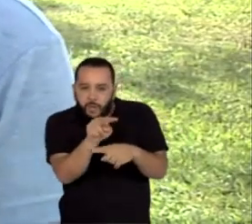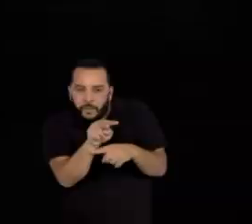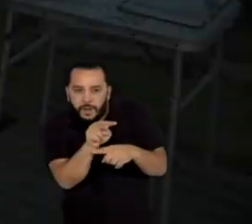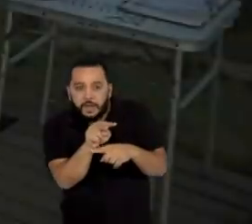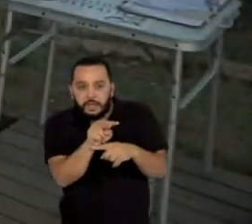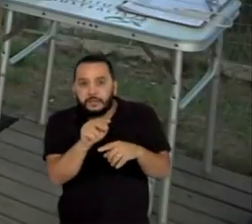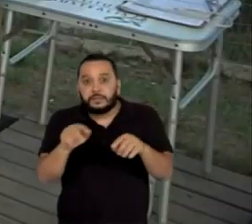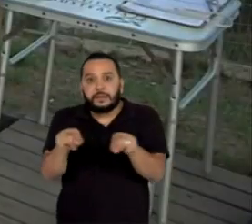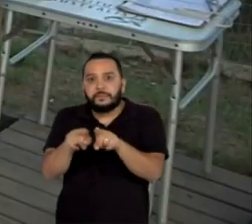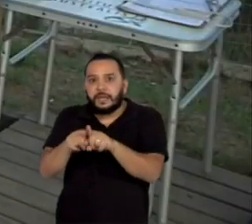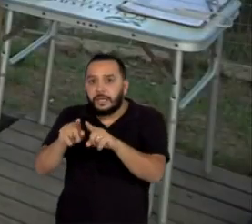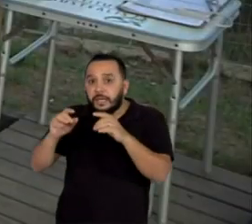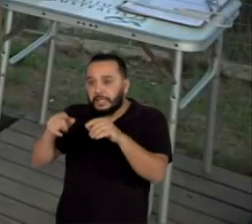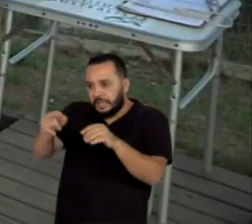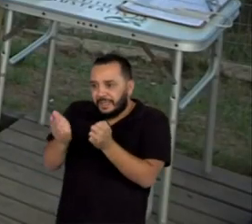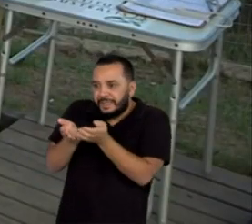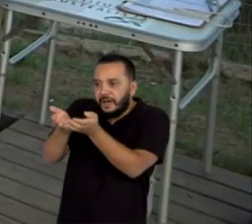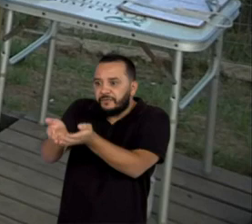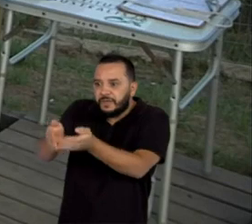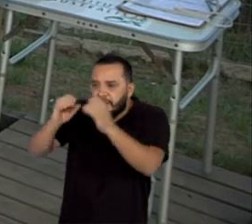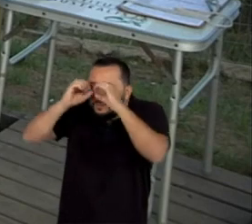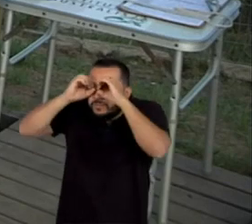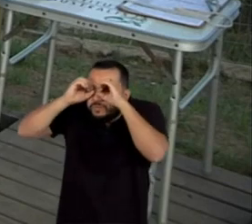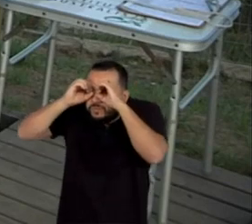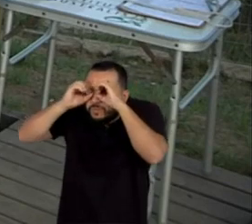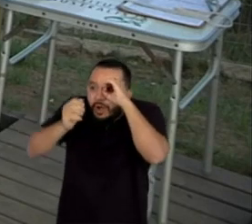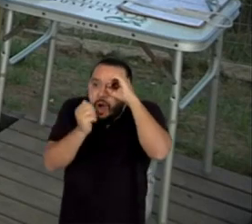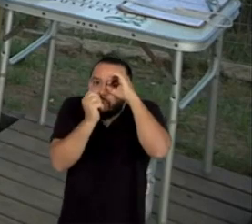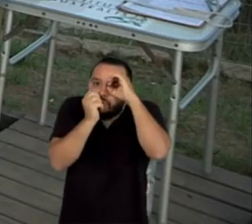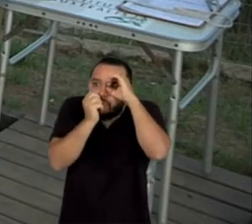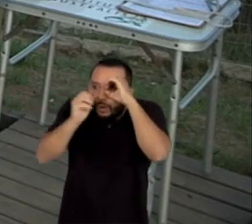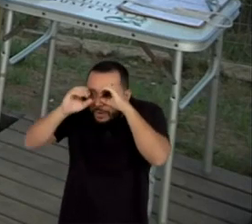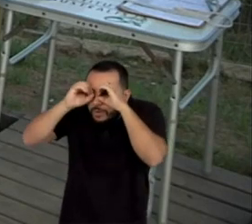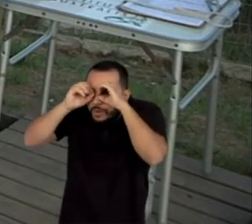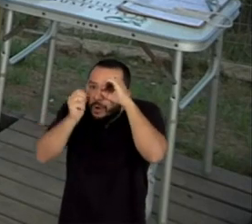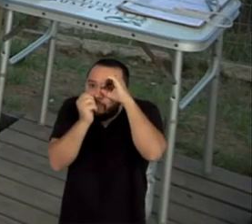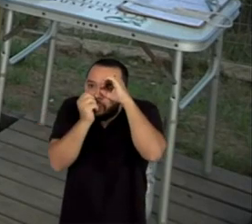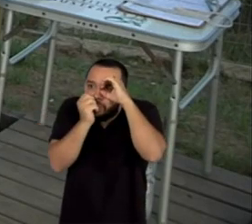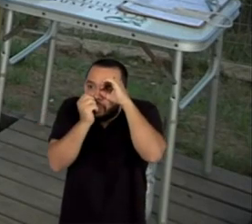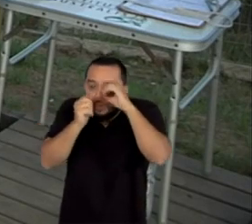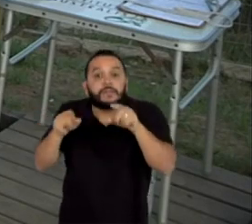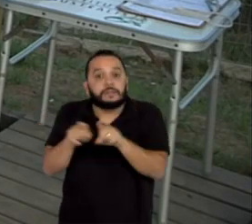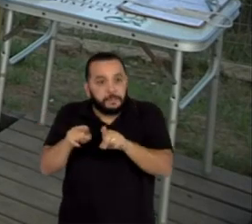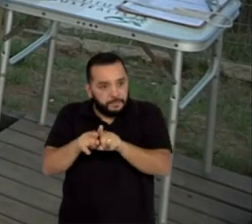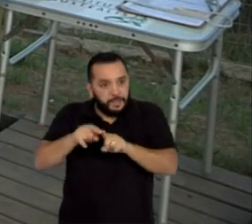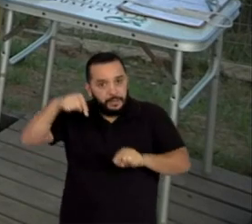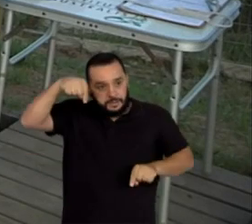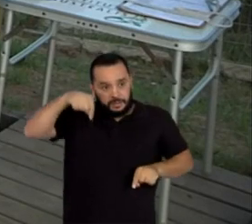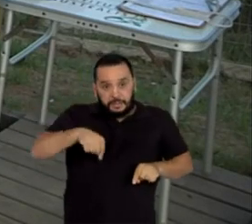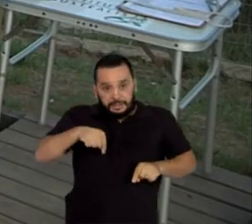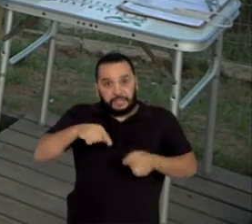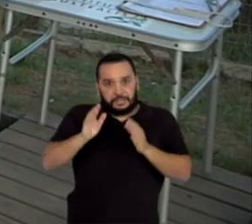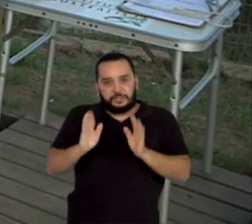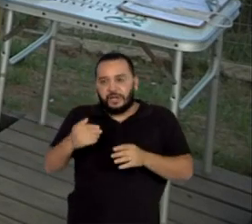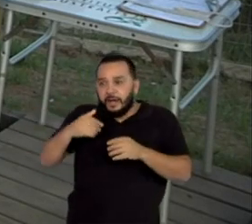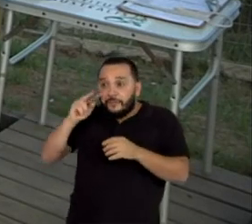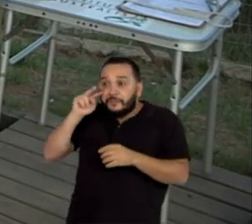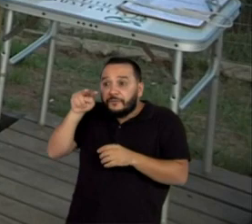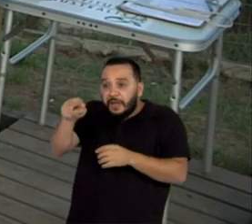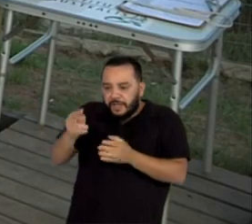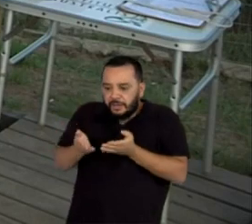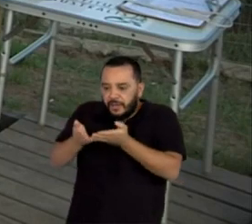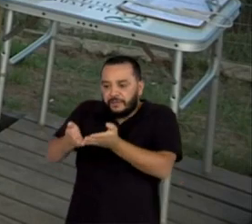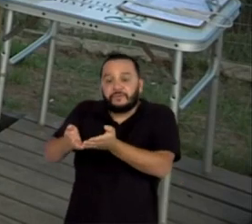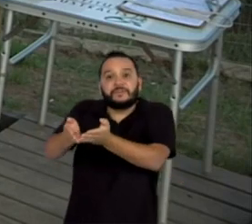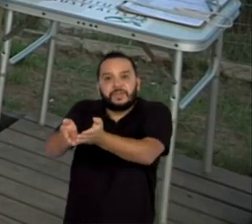dos navios. Além do monitoramento pelos ares, também essa equipe fica aqui, só que por terra, observando a chegada e